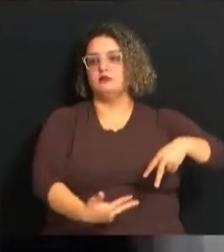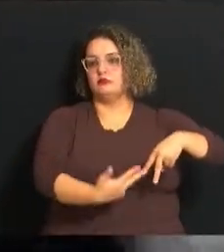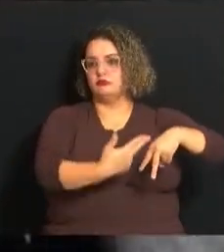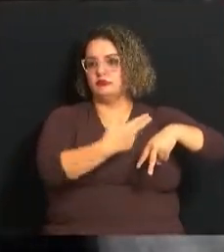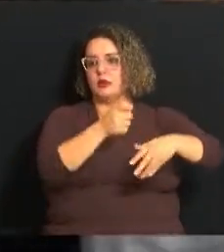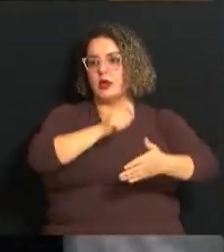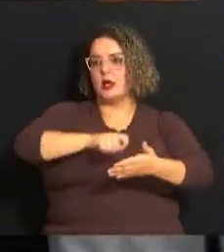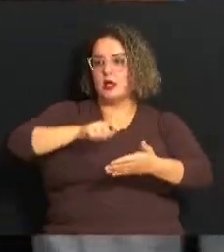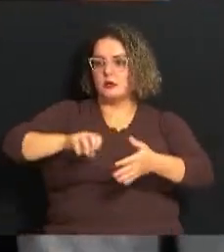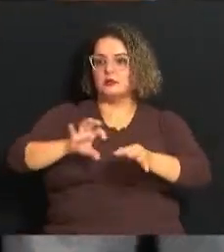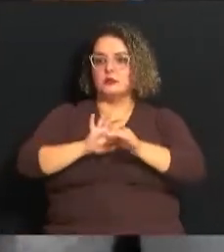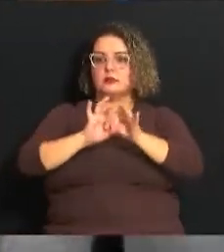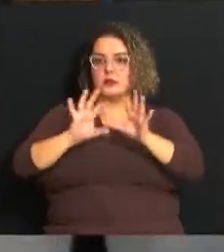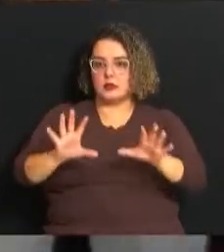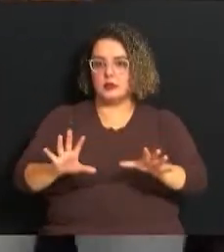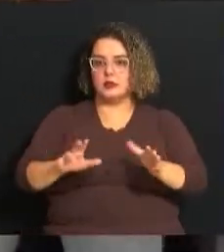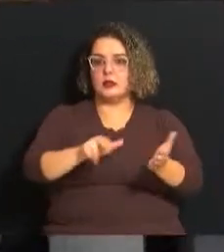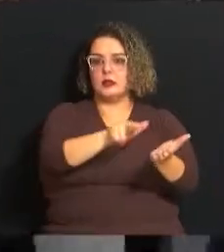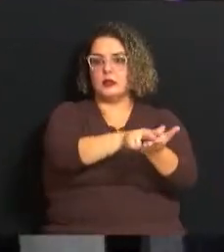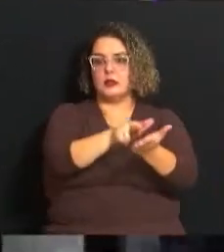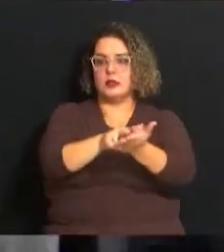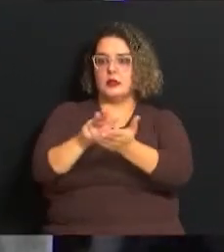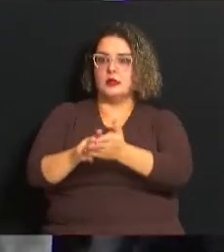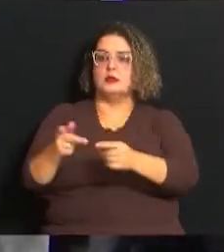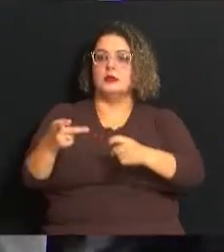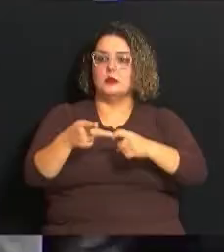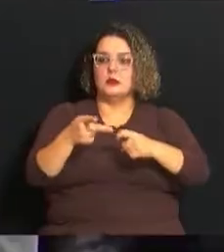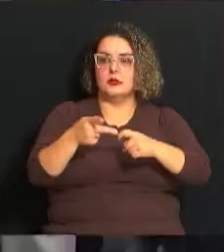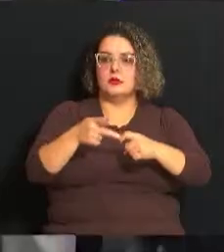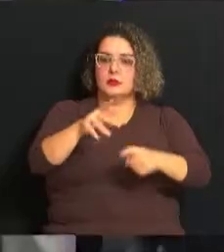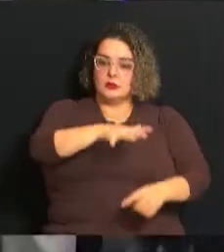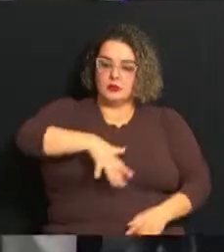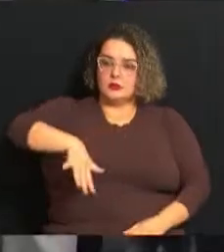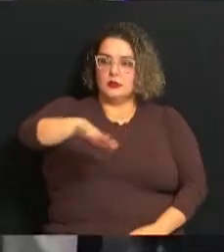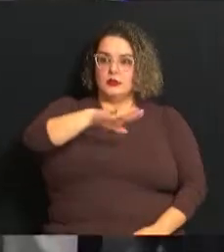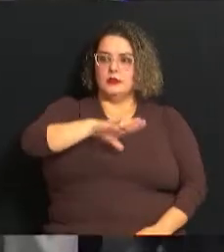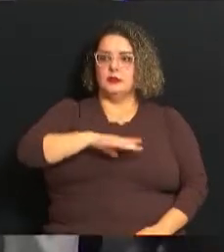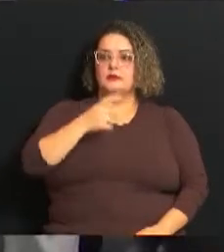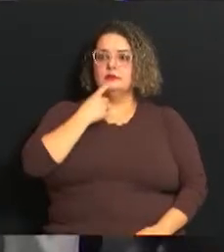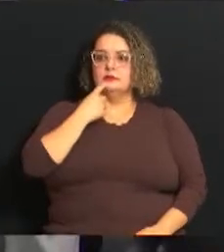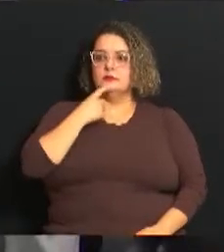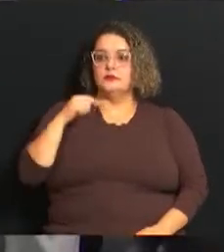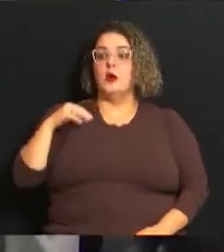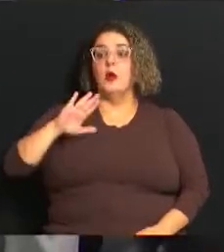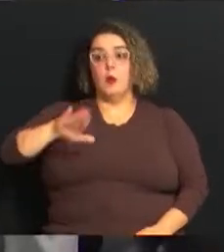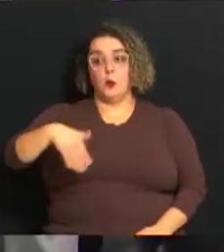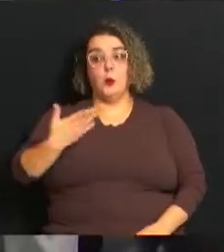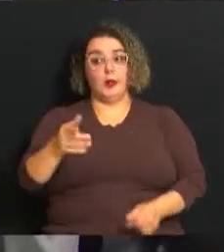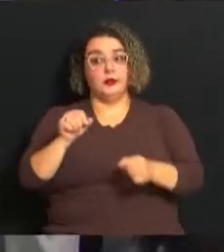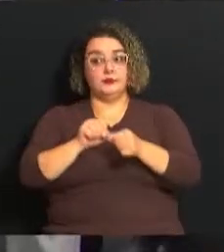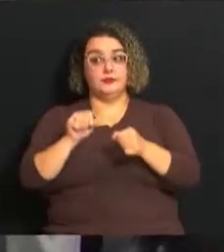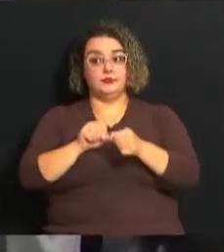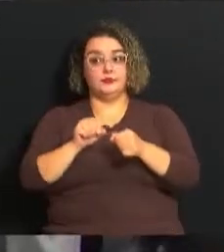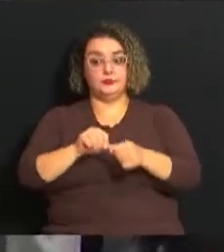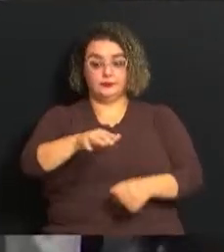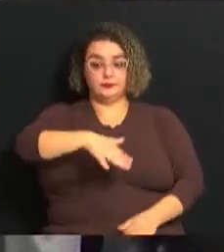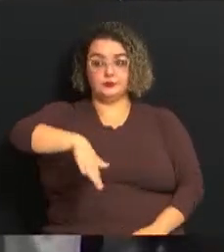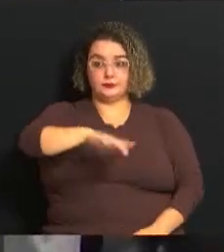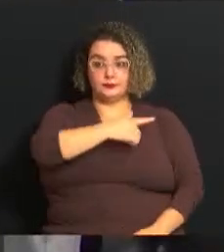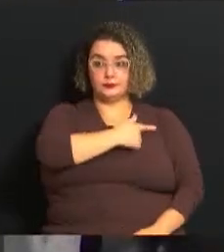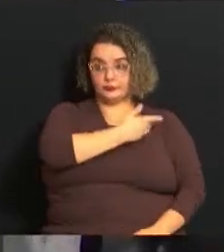de autorização para leitos pediátricos na região de Campinas. Nós, desde quando fizemos aqui o governo na área, o mês